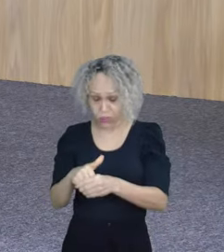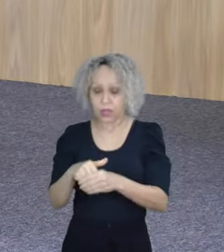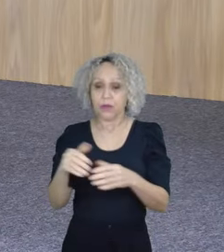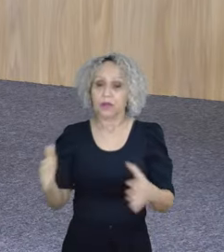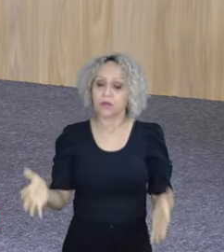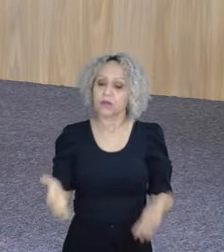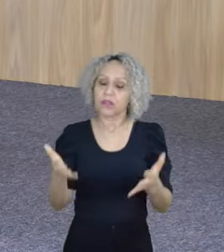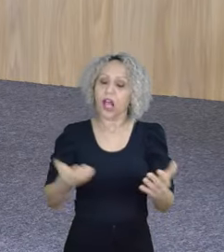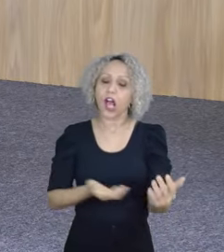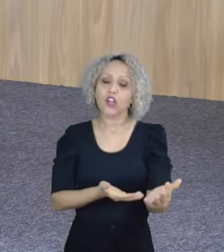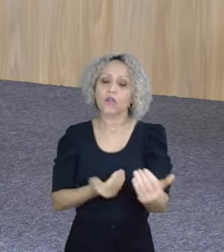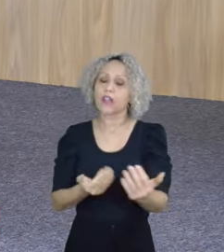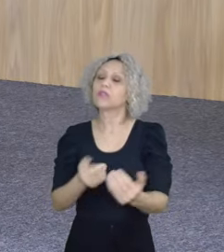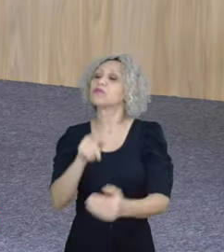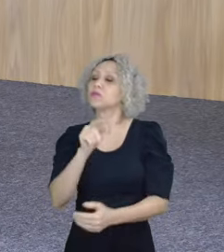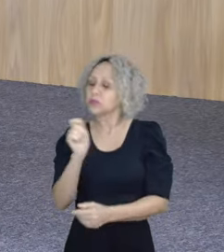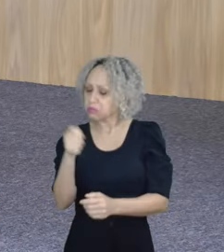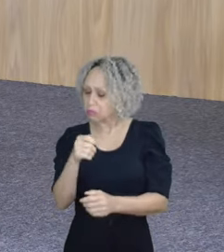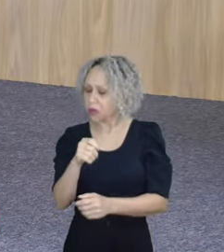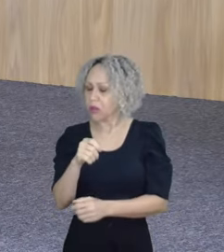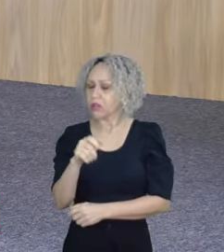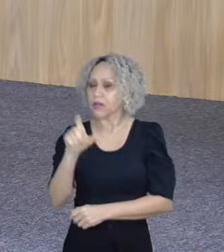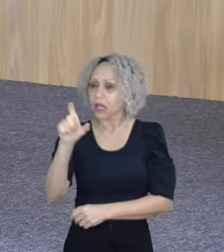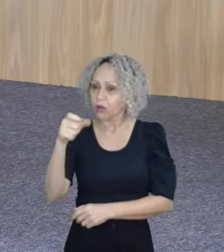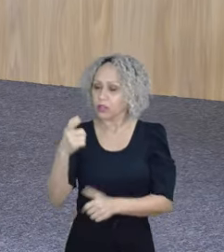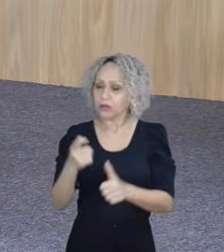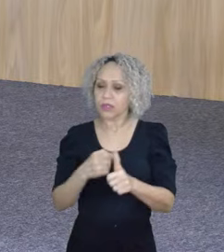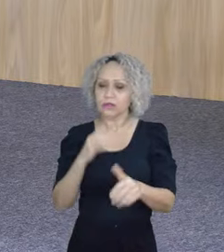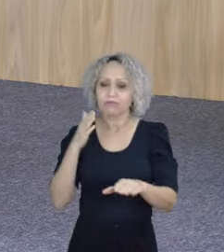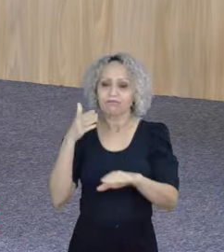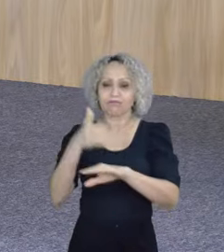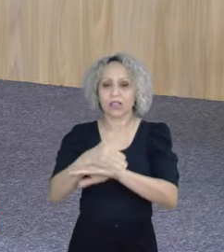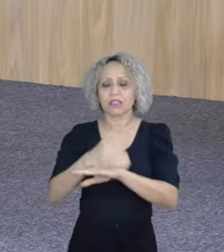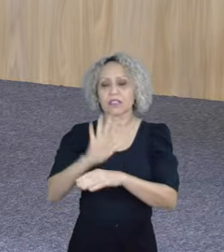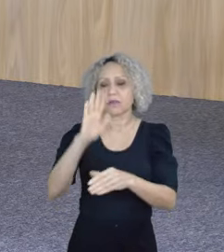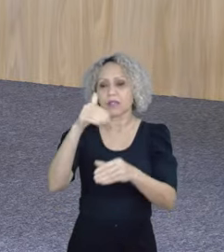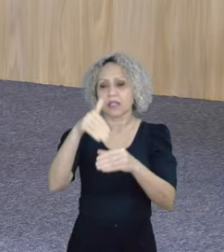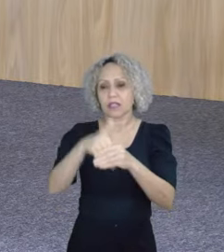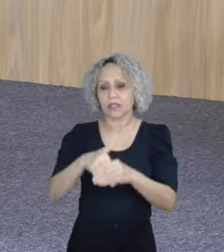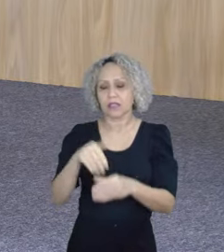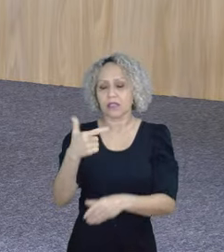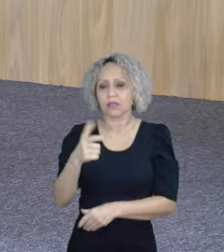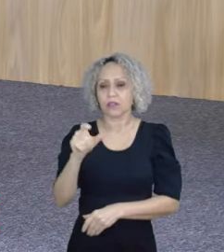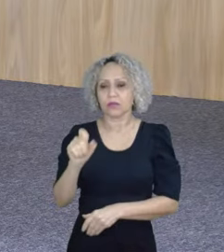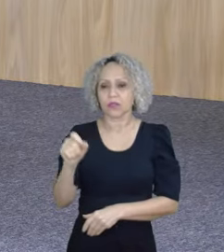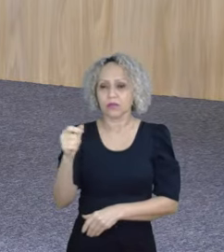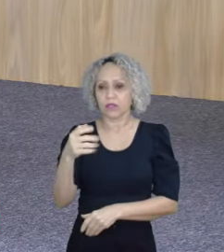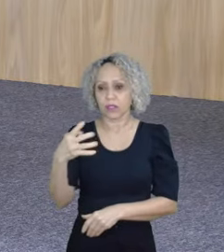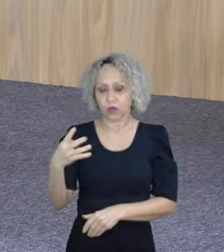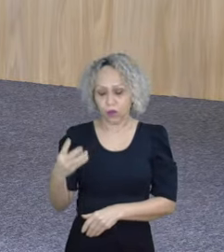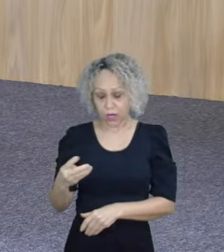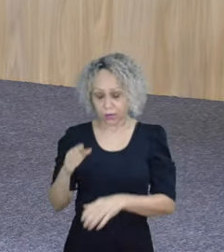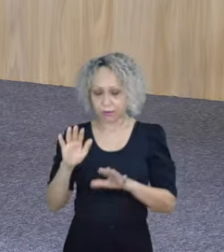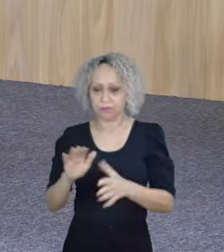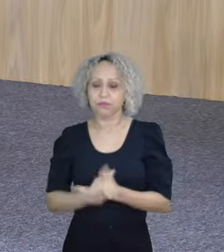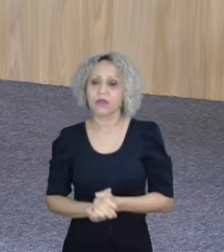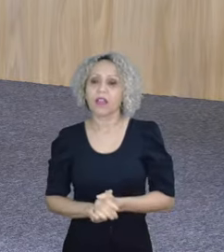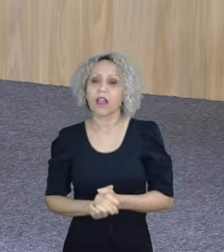seus títulos e participem. A presidenta nacional do PT, Gleisi Hoffmann, e uma delegação do